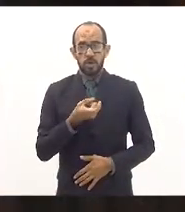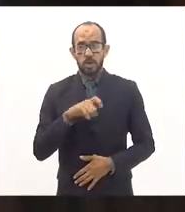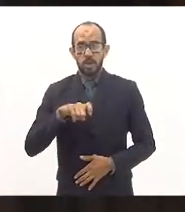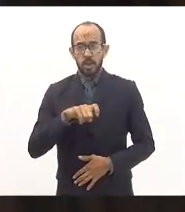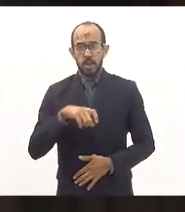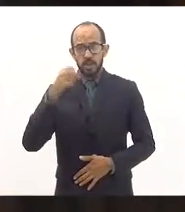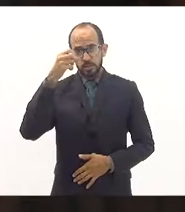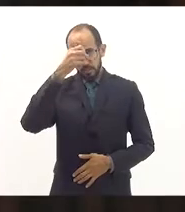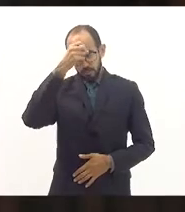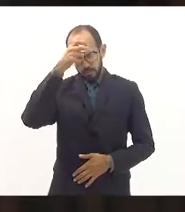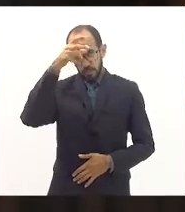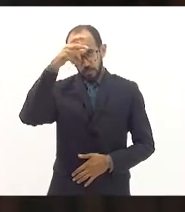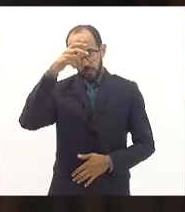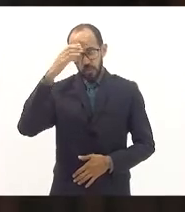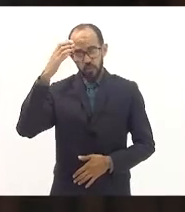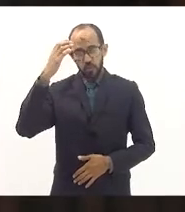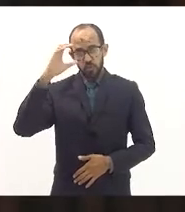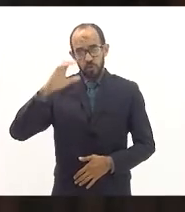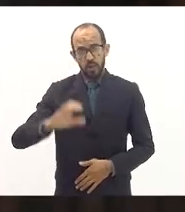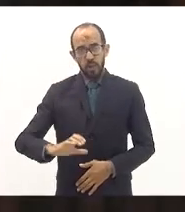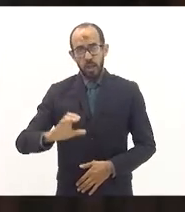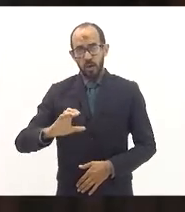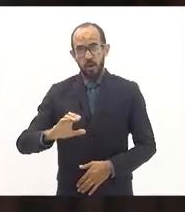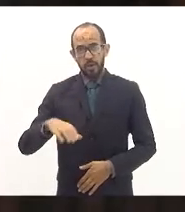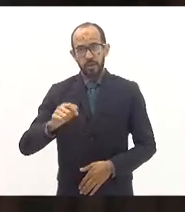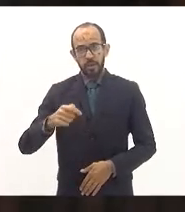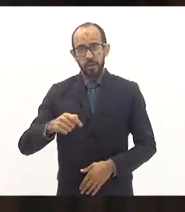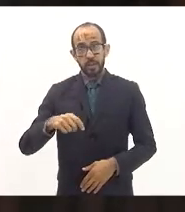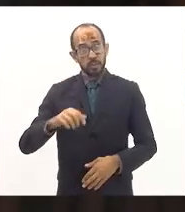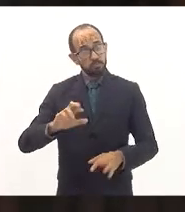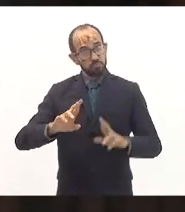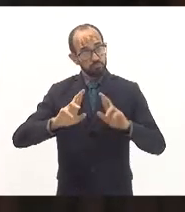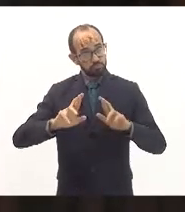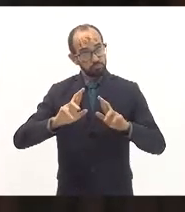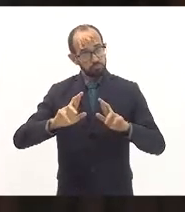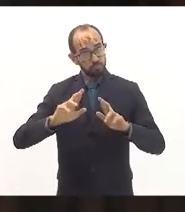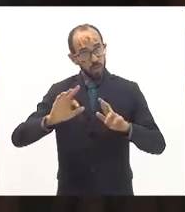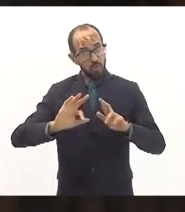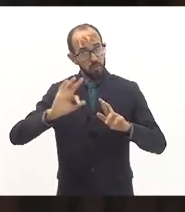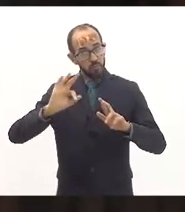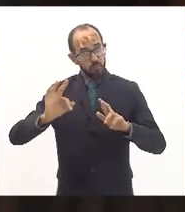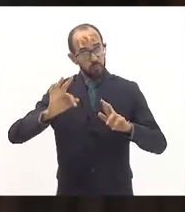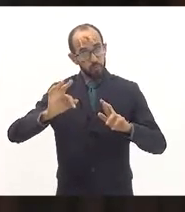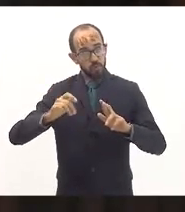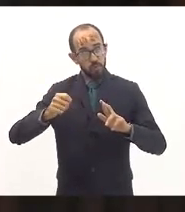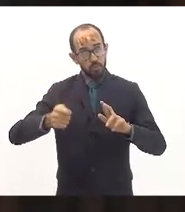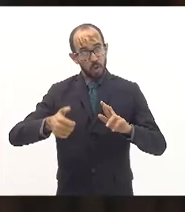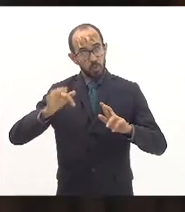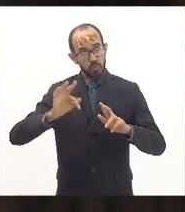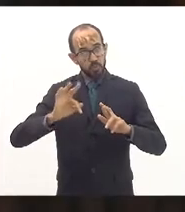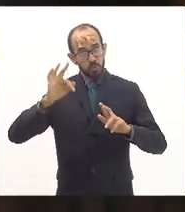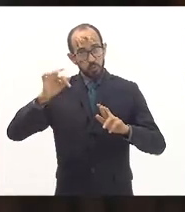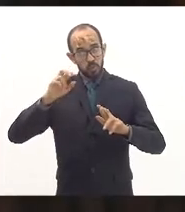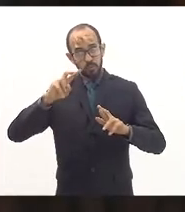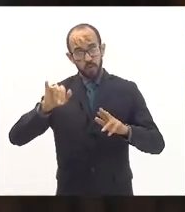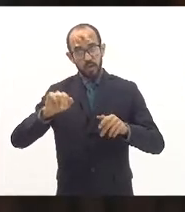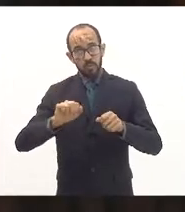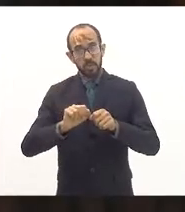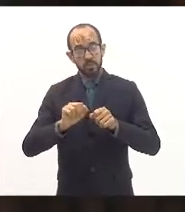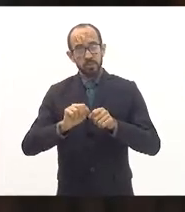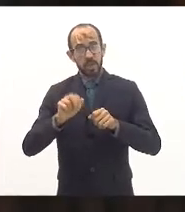ex-prefeito de Niterói, que muito em breve vai fazer mais uma vez a história do nosso